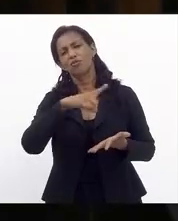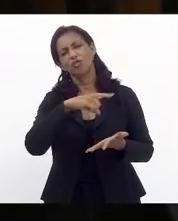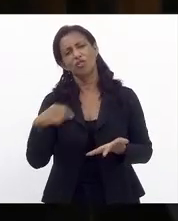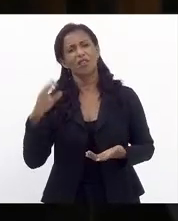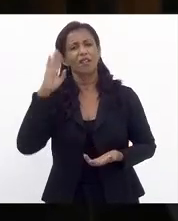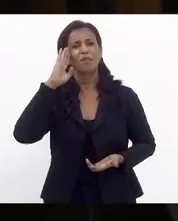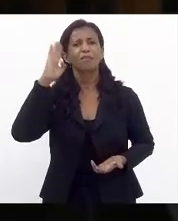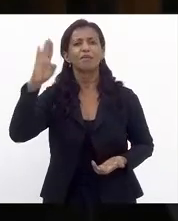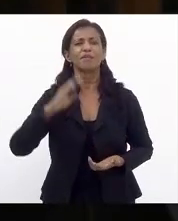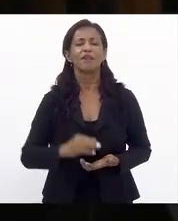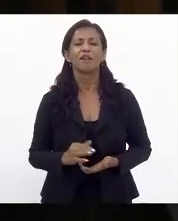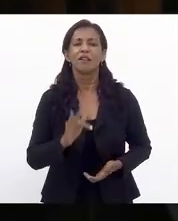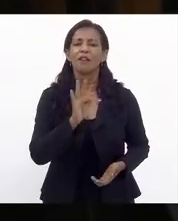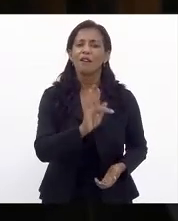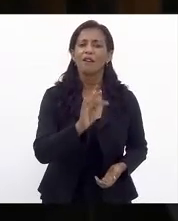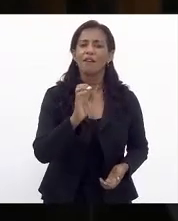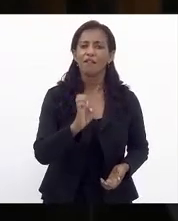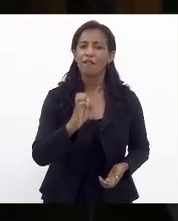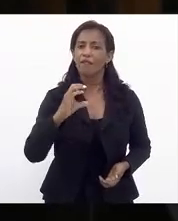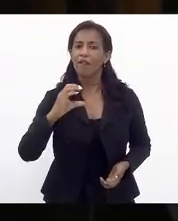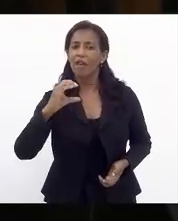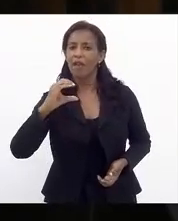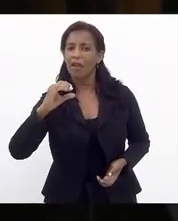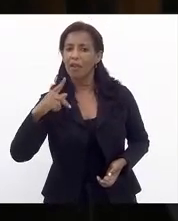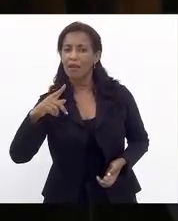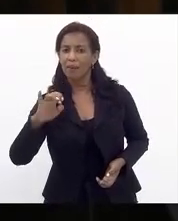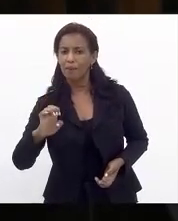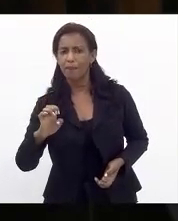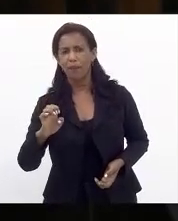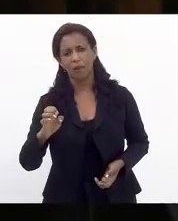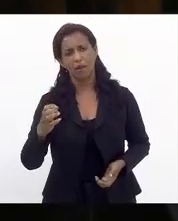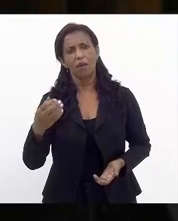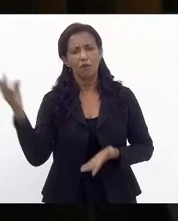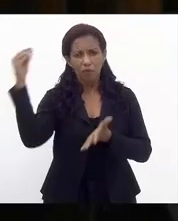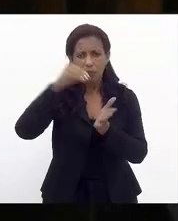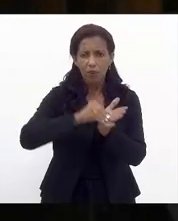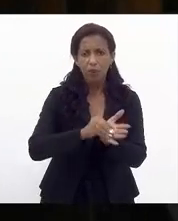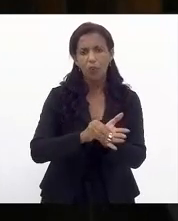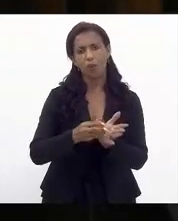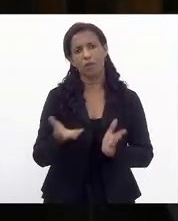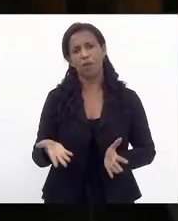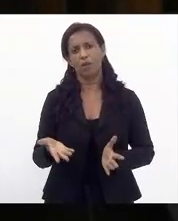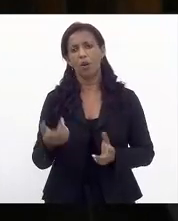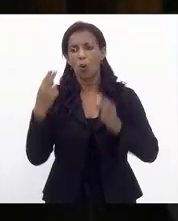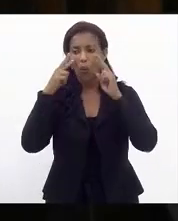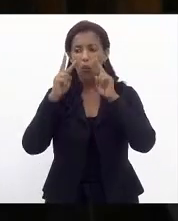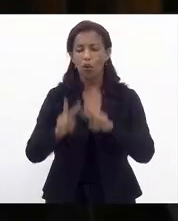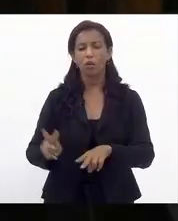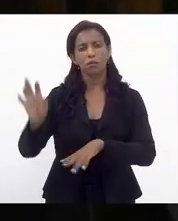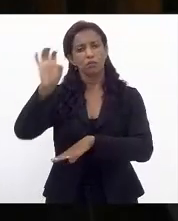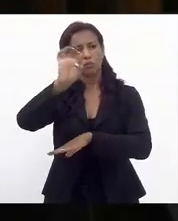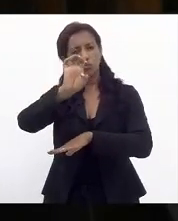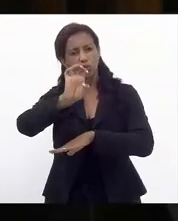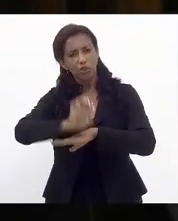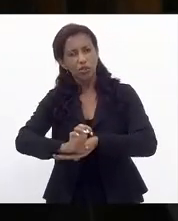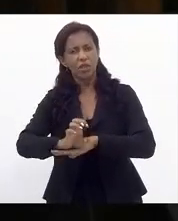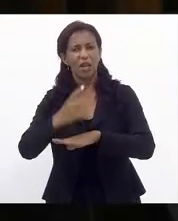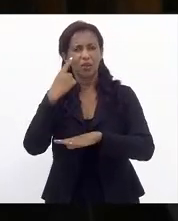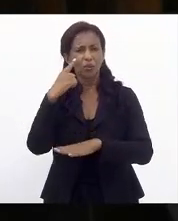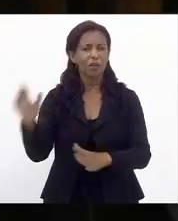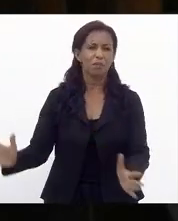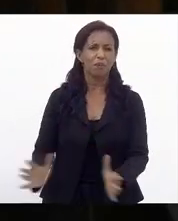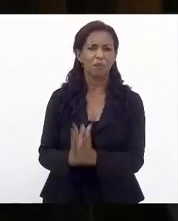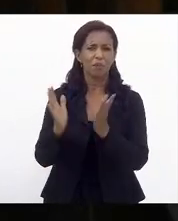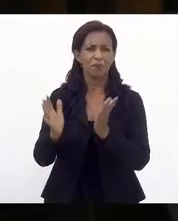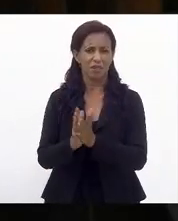principalmente a questão do fecp vamos incluir aqui não vamos perder de vista olhando e foram as para o nosso estado além da situação de pobreza gritante